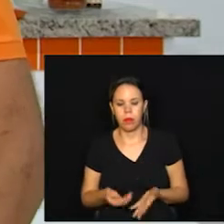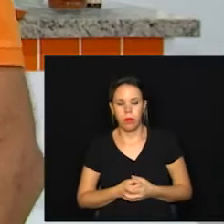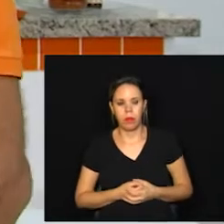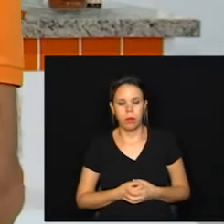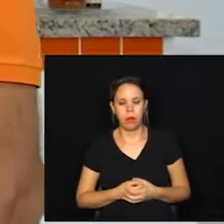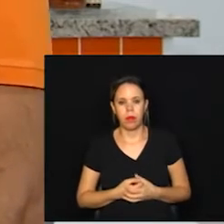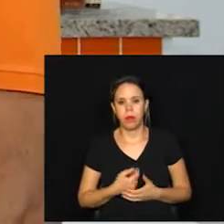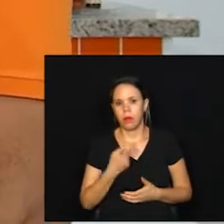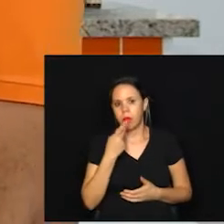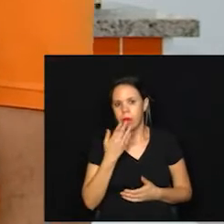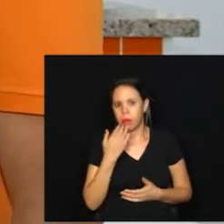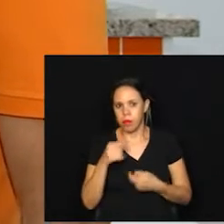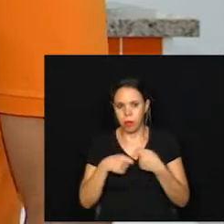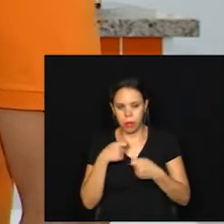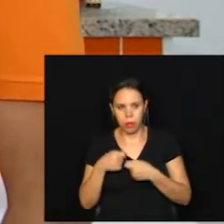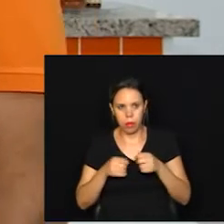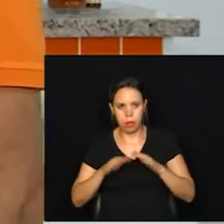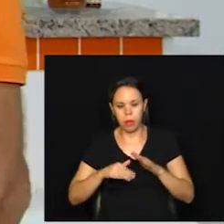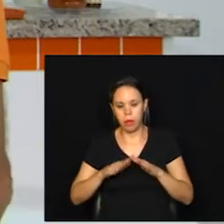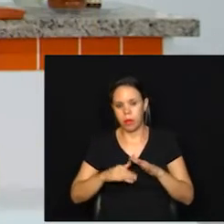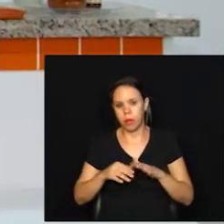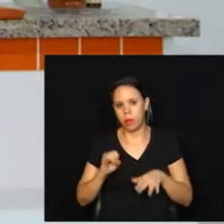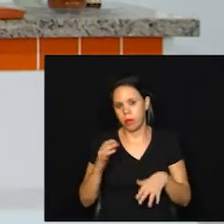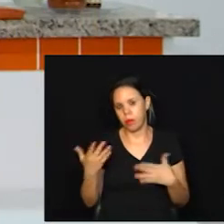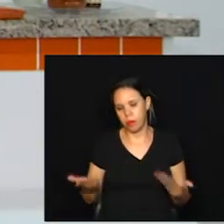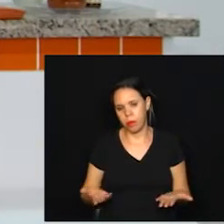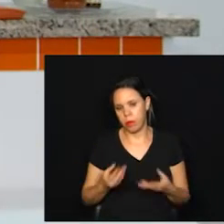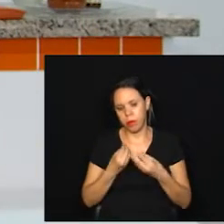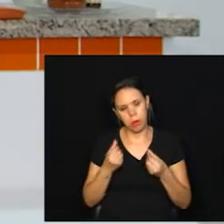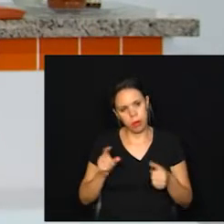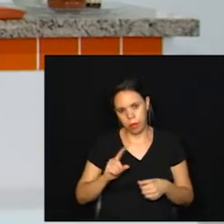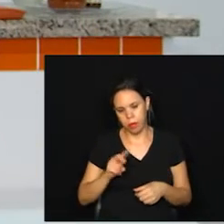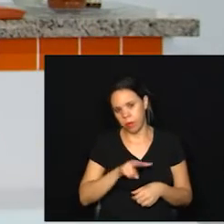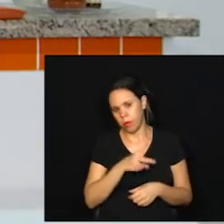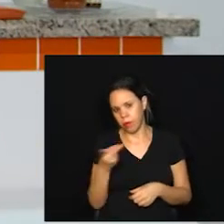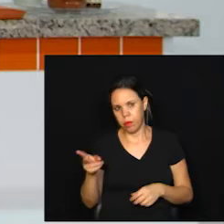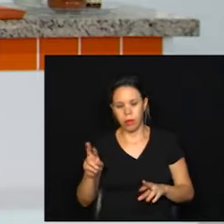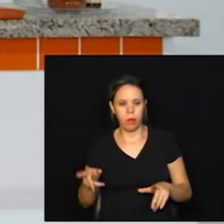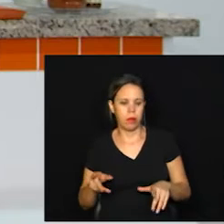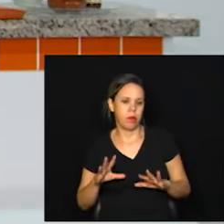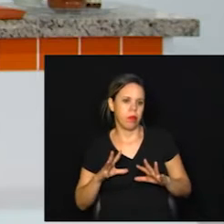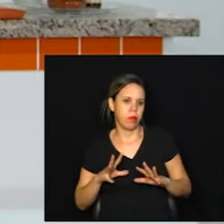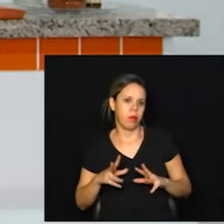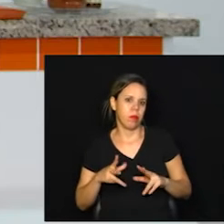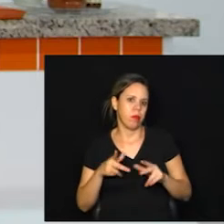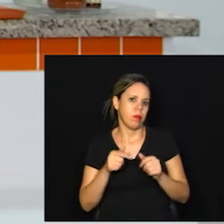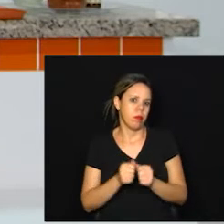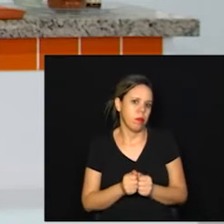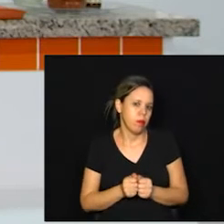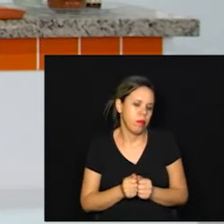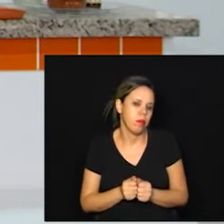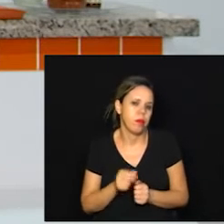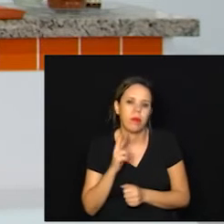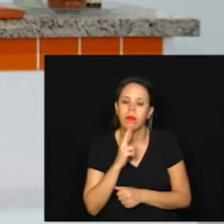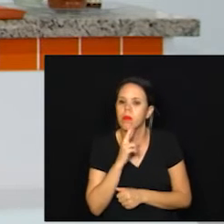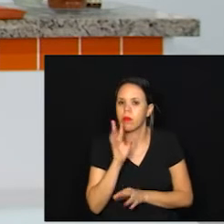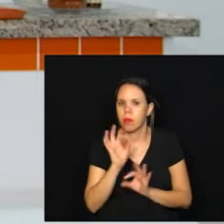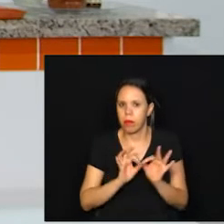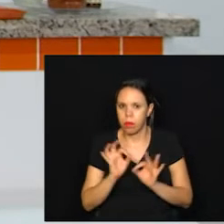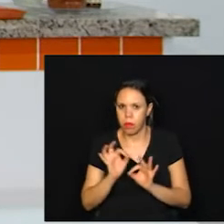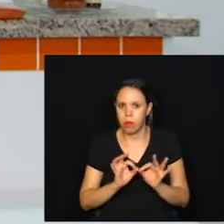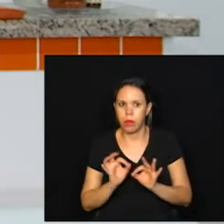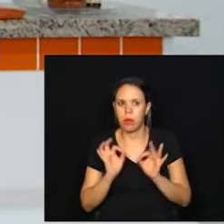gente fala de uma refeição de baixo custo, não quer dizer que seja de baixa qualidade, pelo contrário, né? Todo o restaurante é